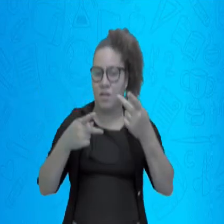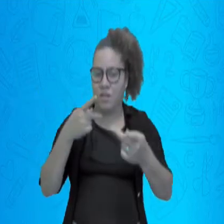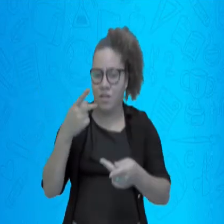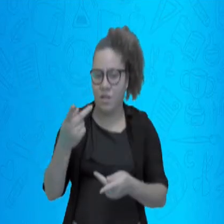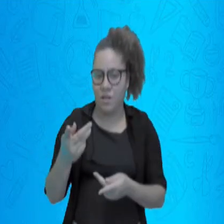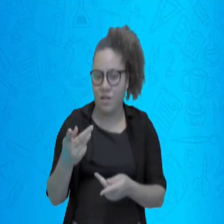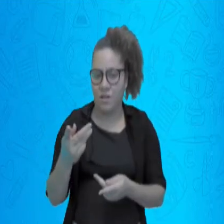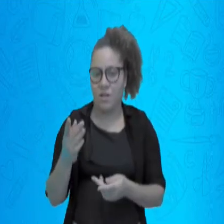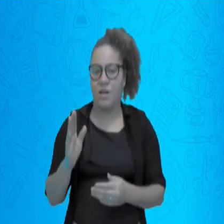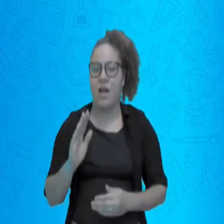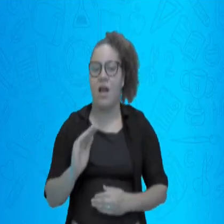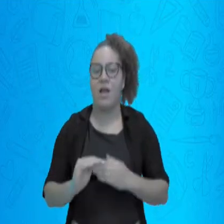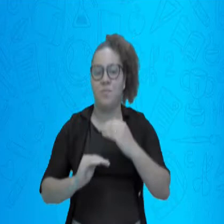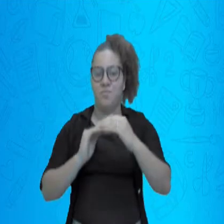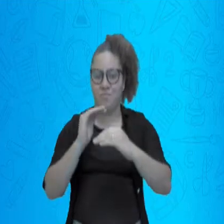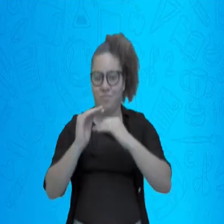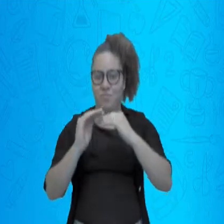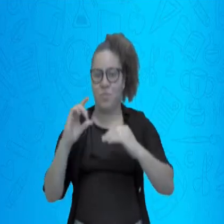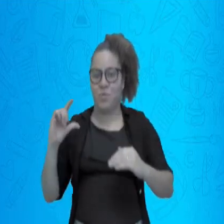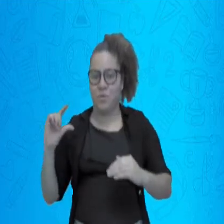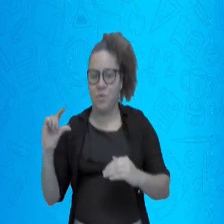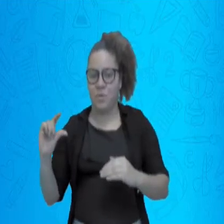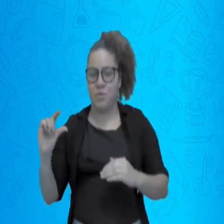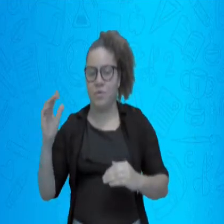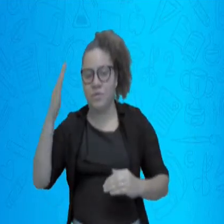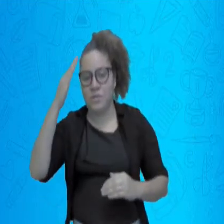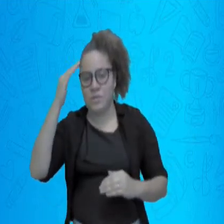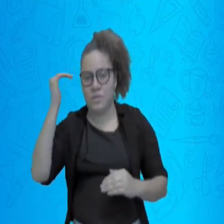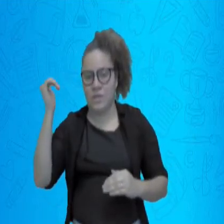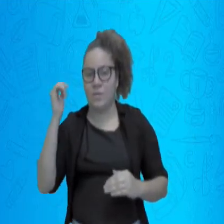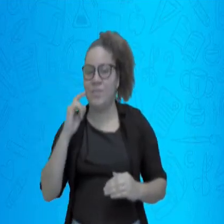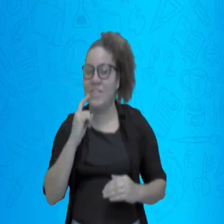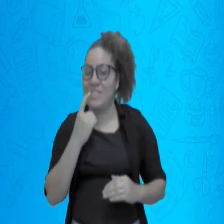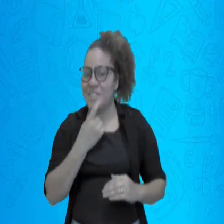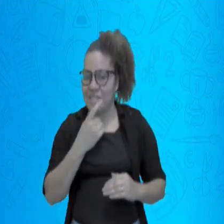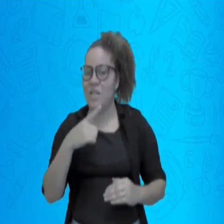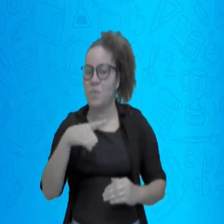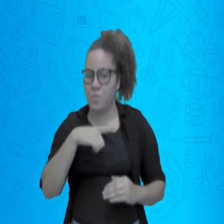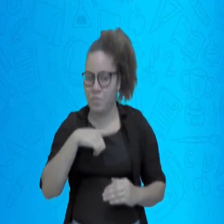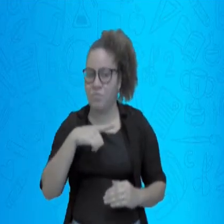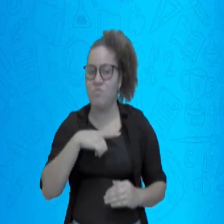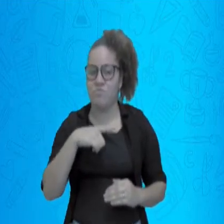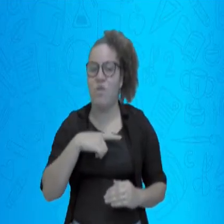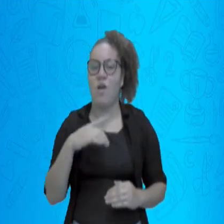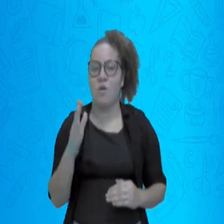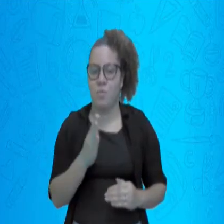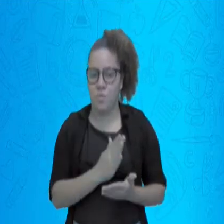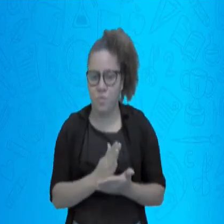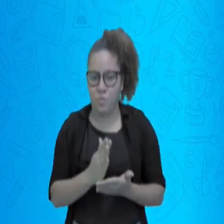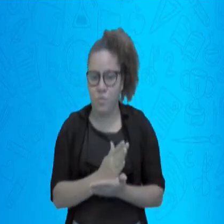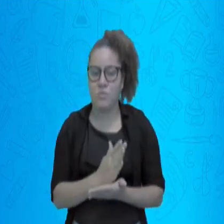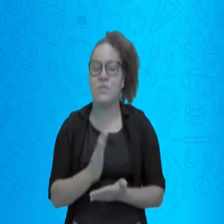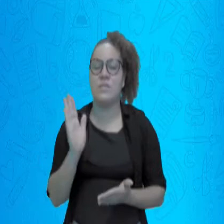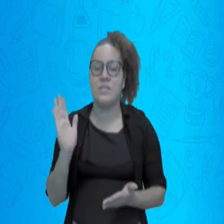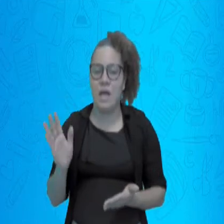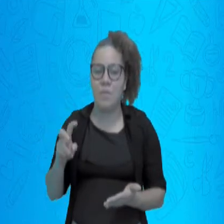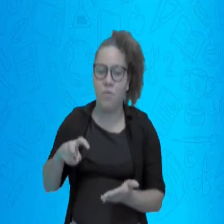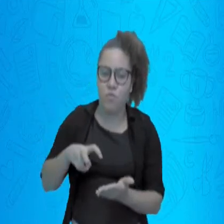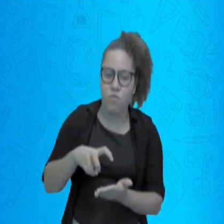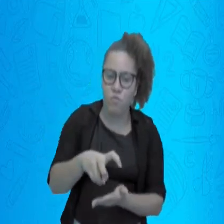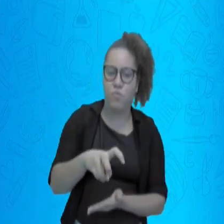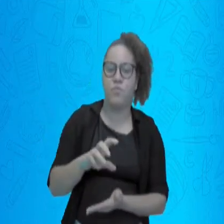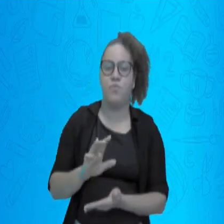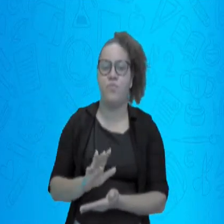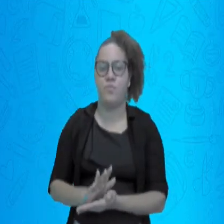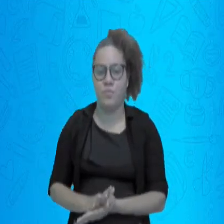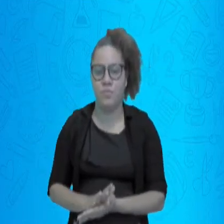tamanho, cresceu um pouco, ela já sabe, os dentes já apareceram, ela já sabe correr. E isso